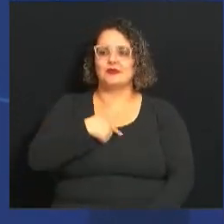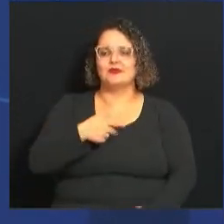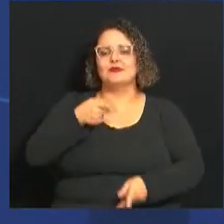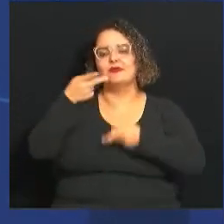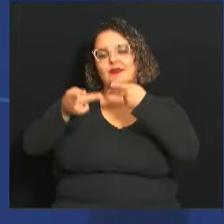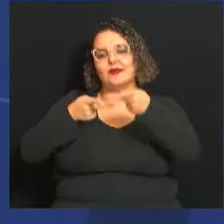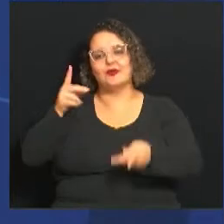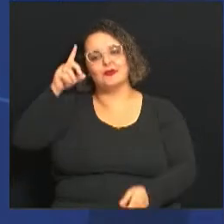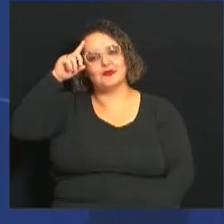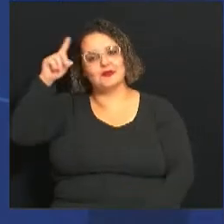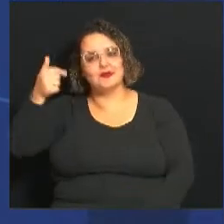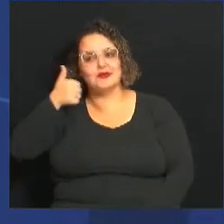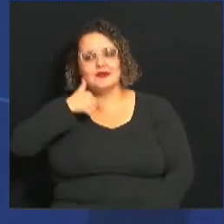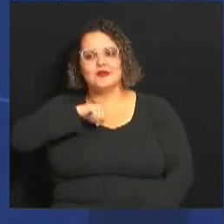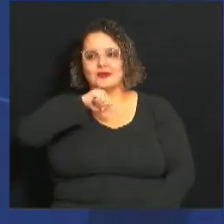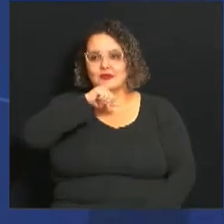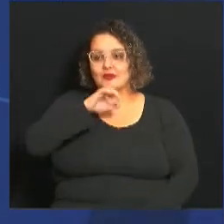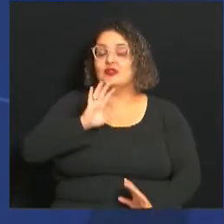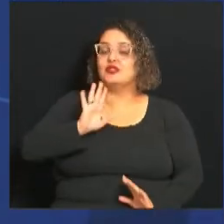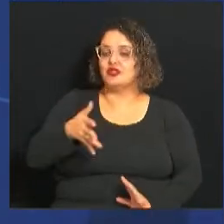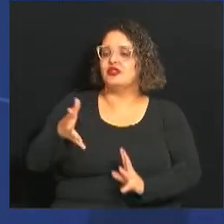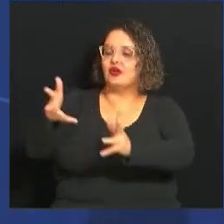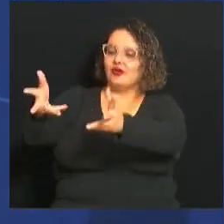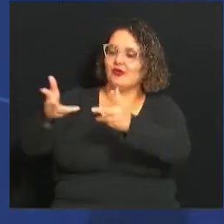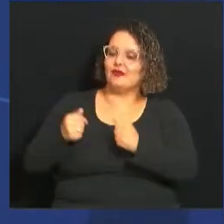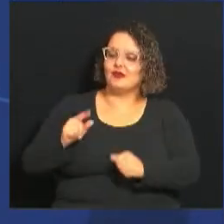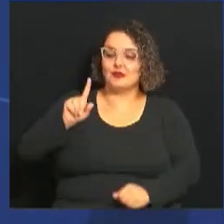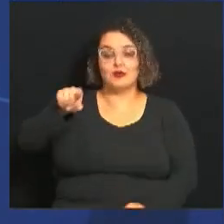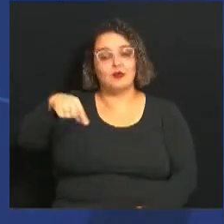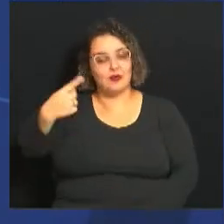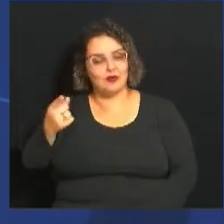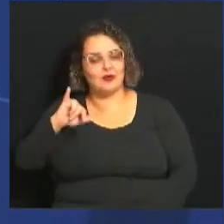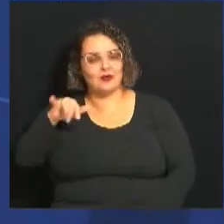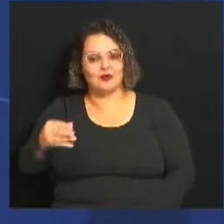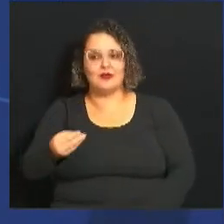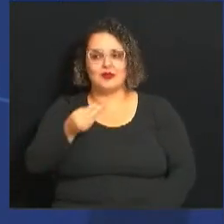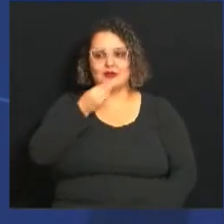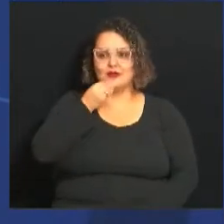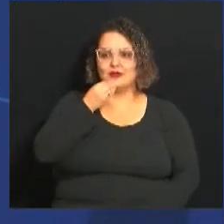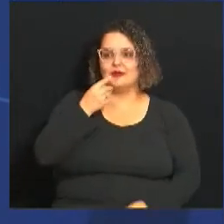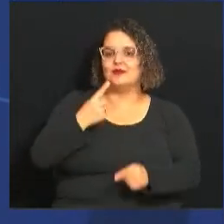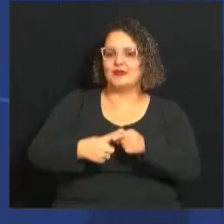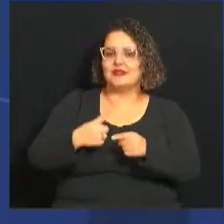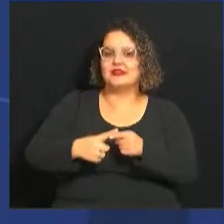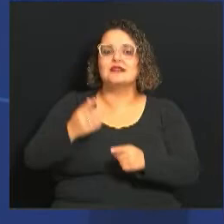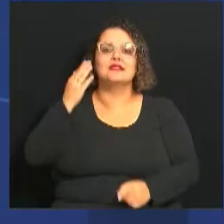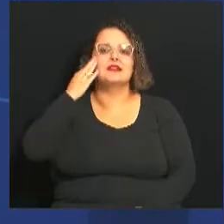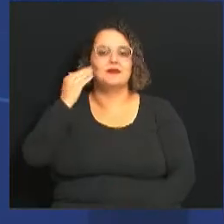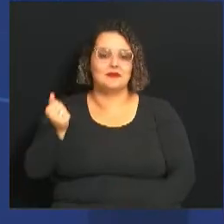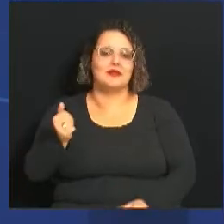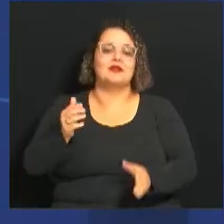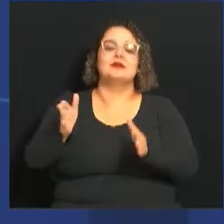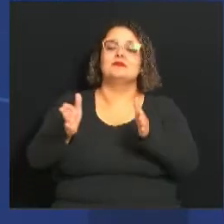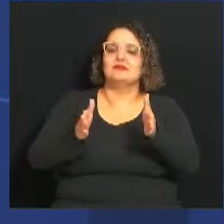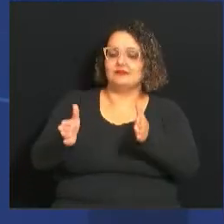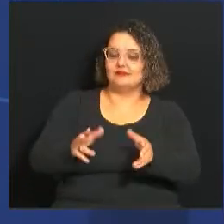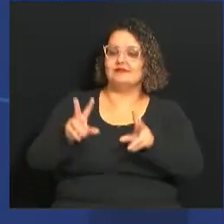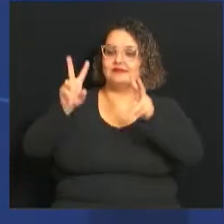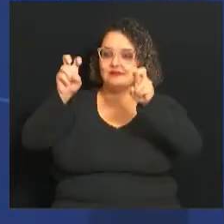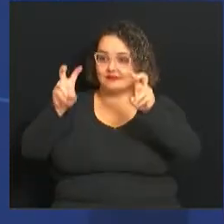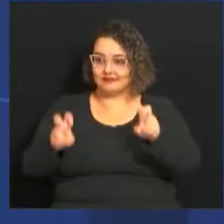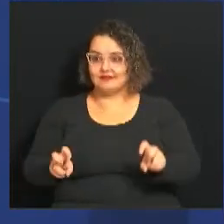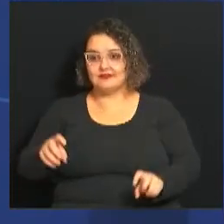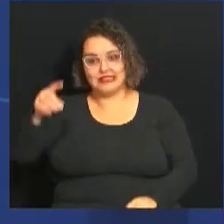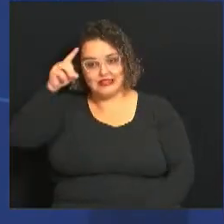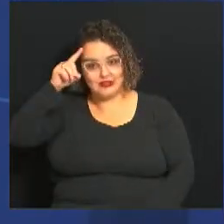Dia das Mães. Já fica o convite aqui para uma próxima oportunidade, porque a gente sabe que este é um tema agora do cotidiano, que se